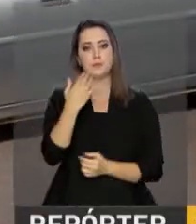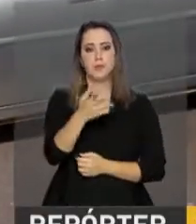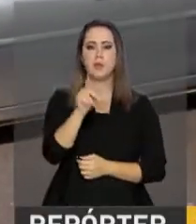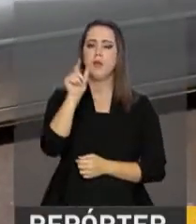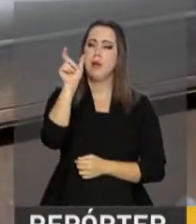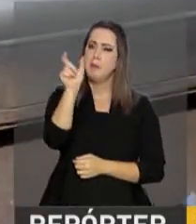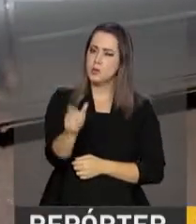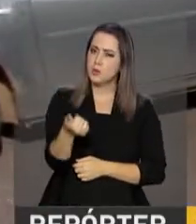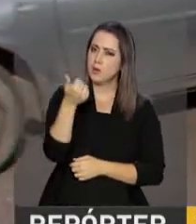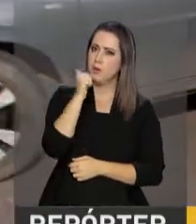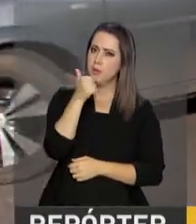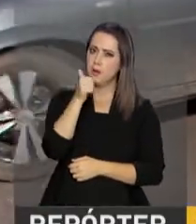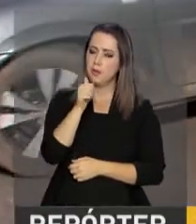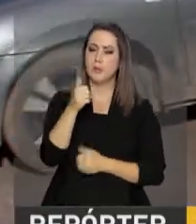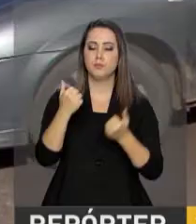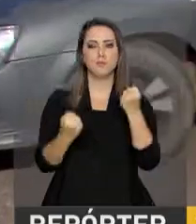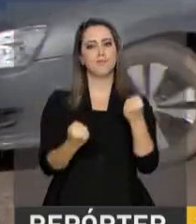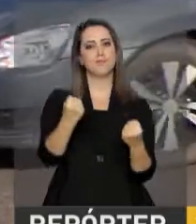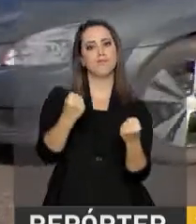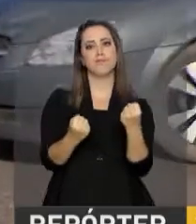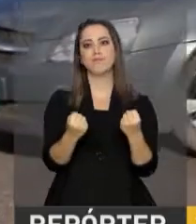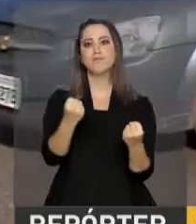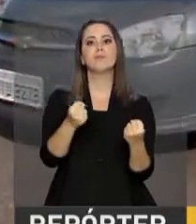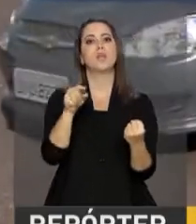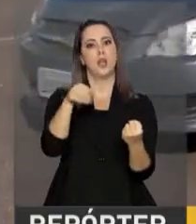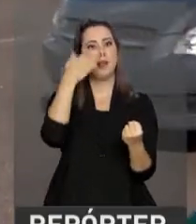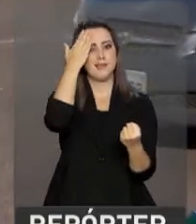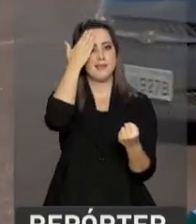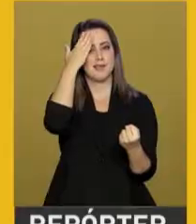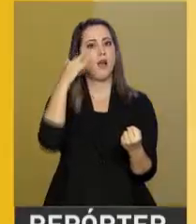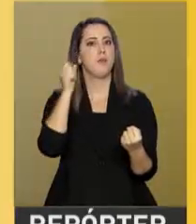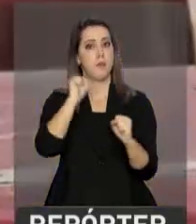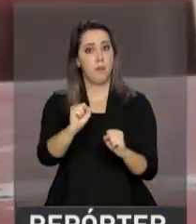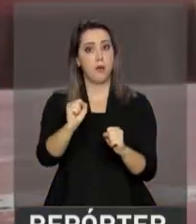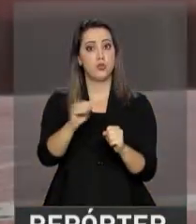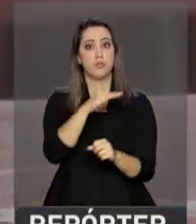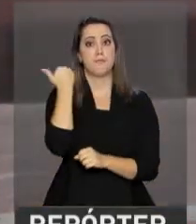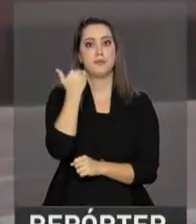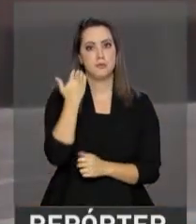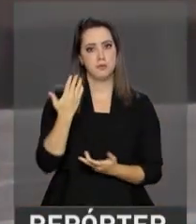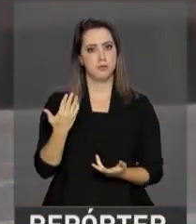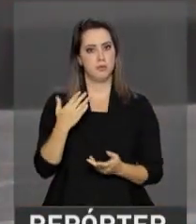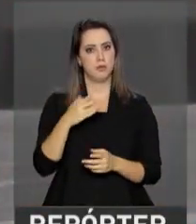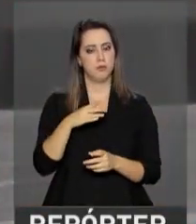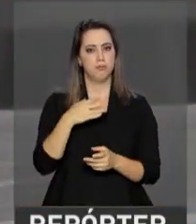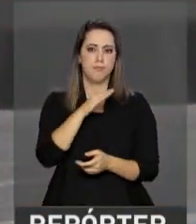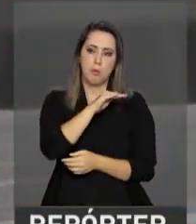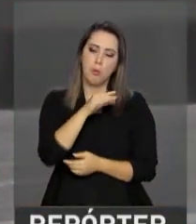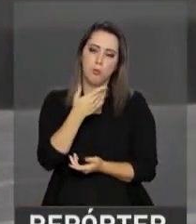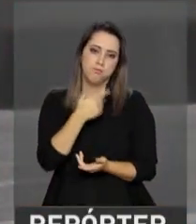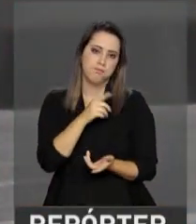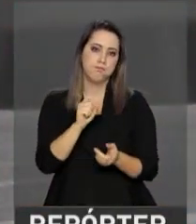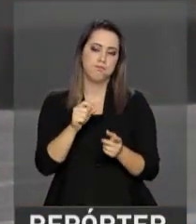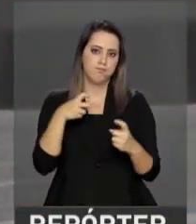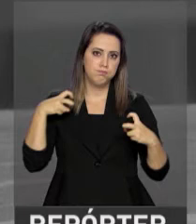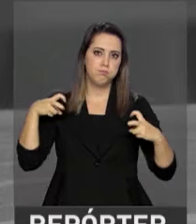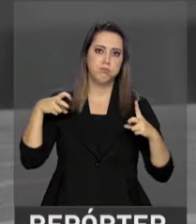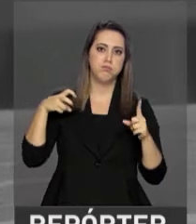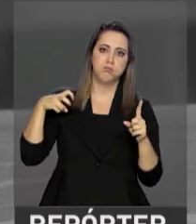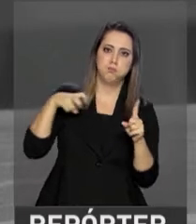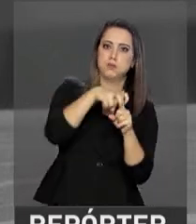e pega o volante ela está sujeita matar se o teste do bafômetro acusar valor menor do que